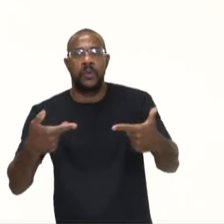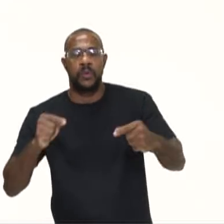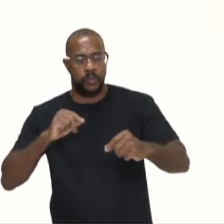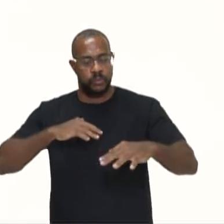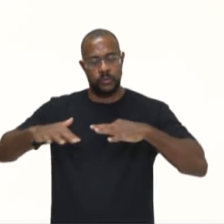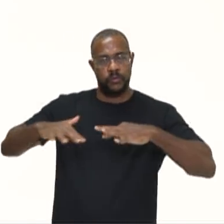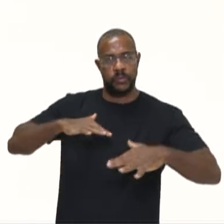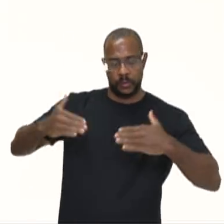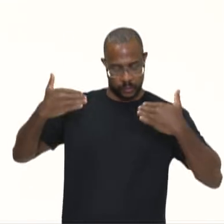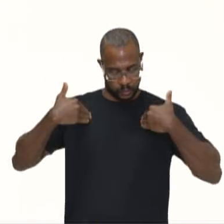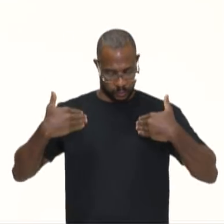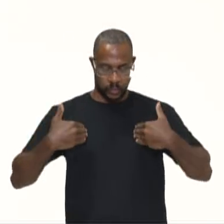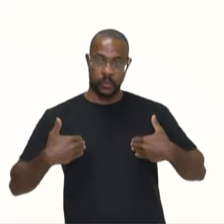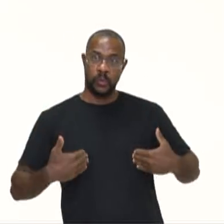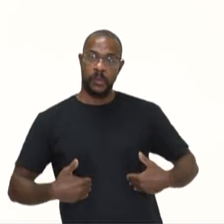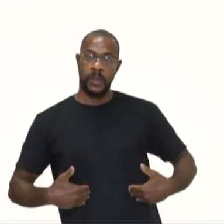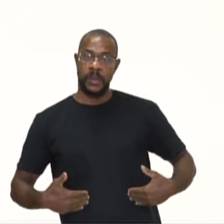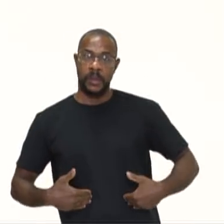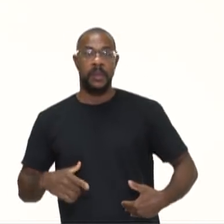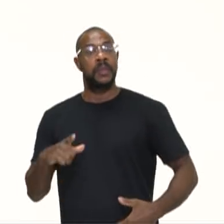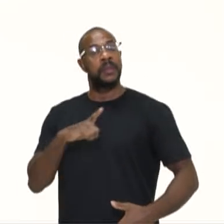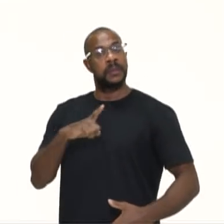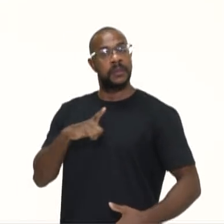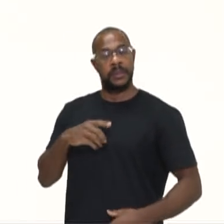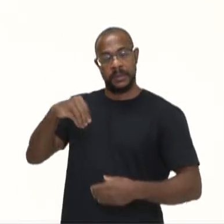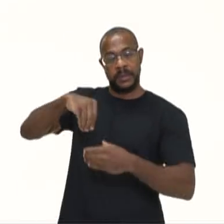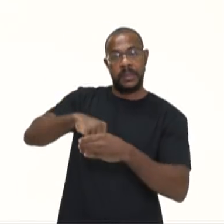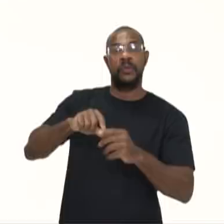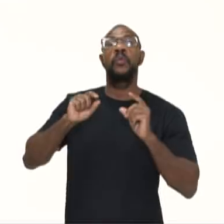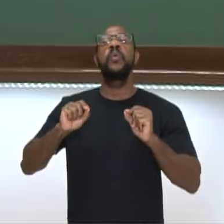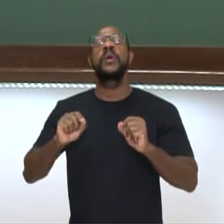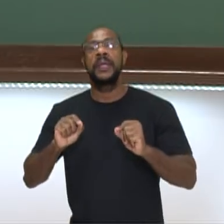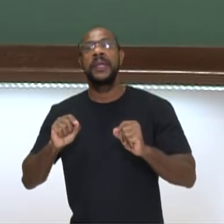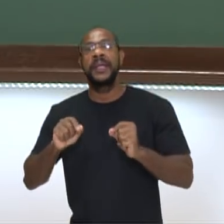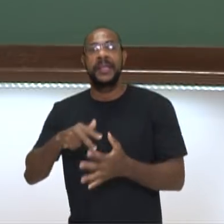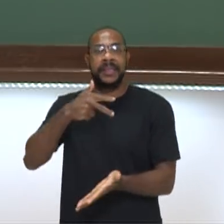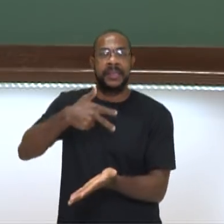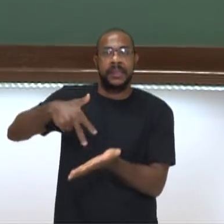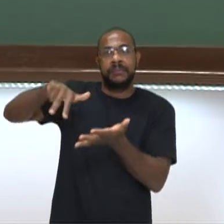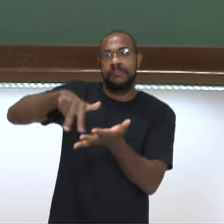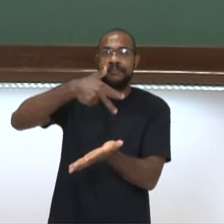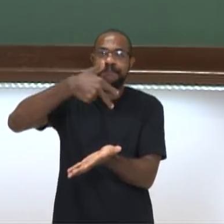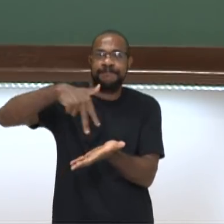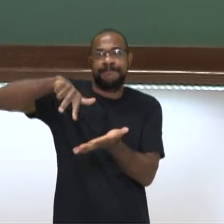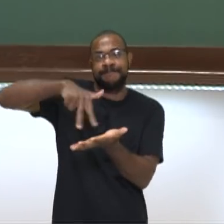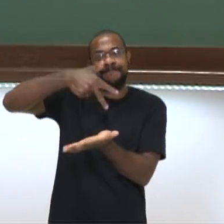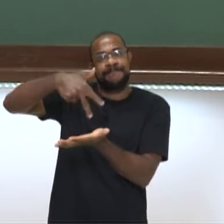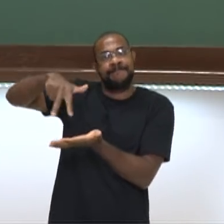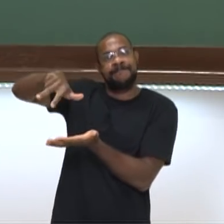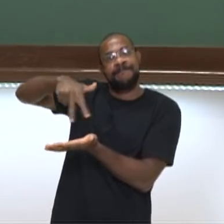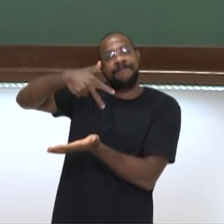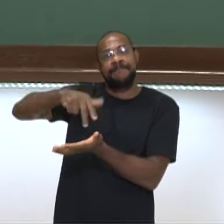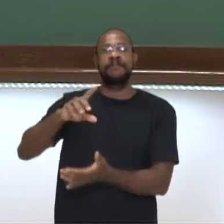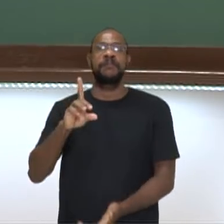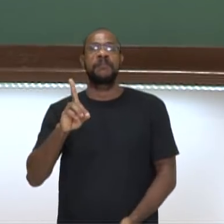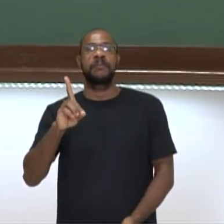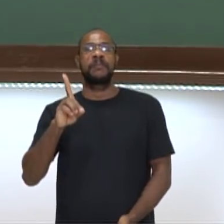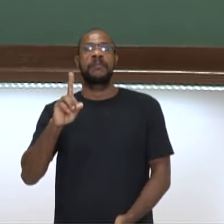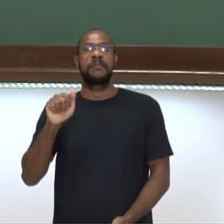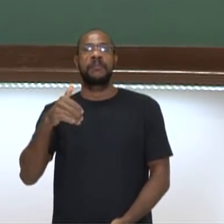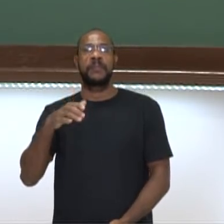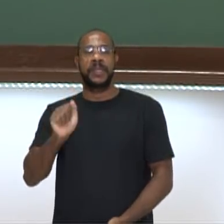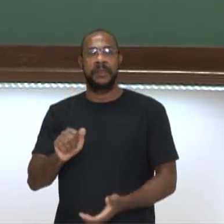movimento corporal presentes nas danças criativas. Vamos aprender a